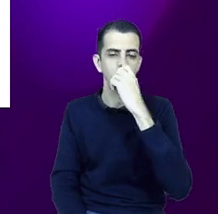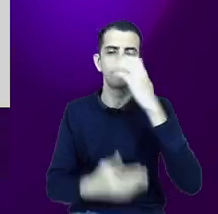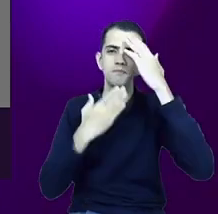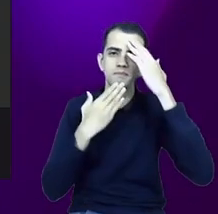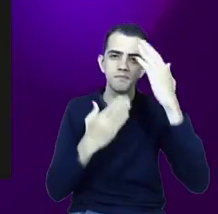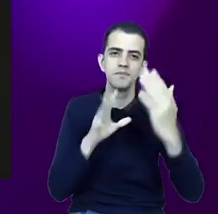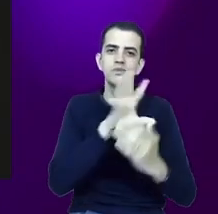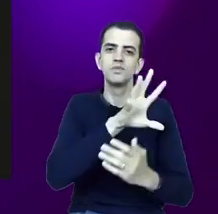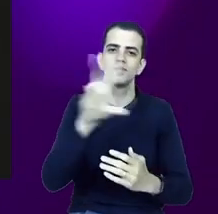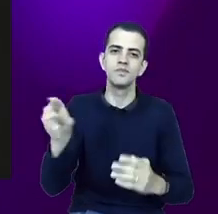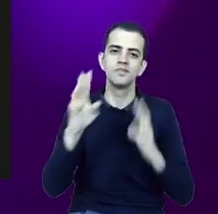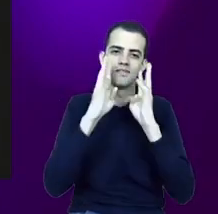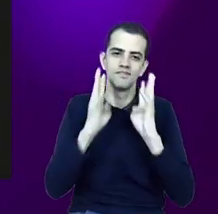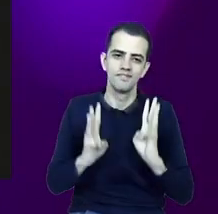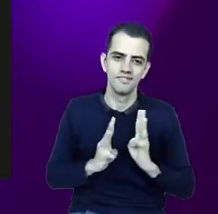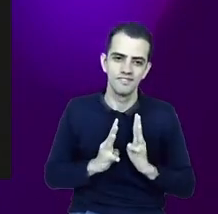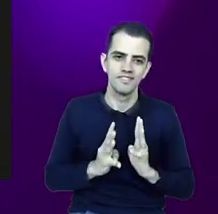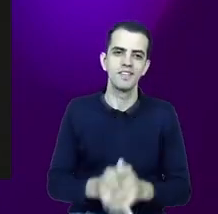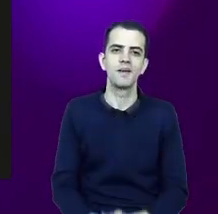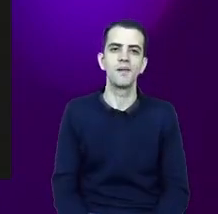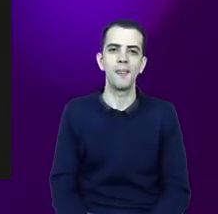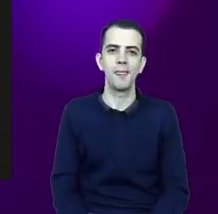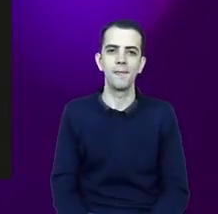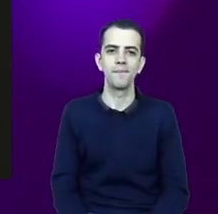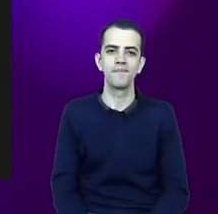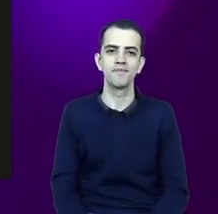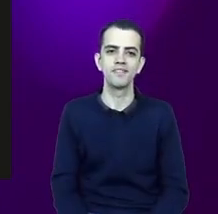Obrigado a todos pela atenção.